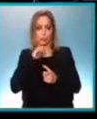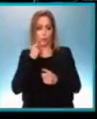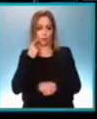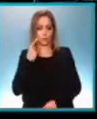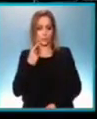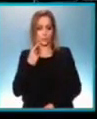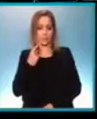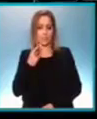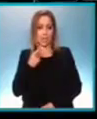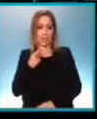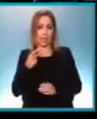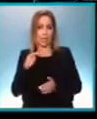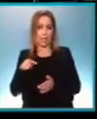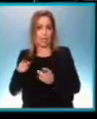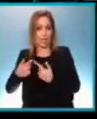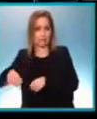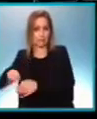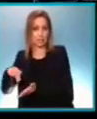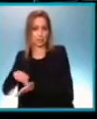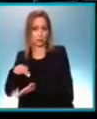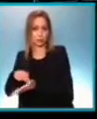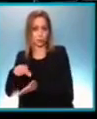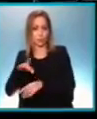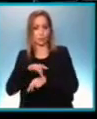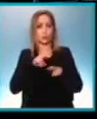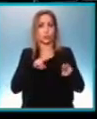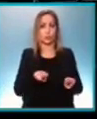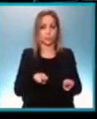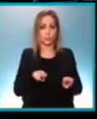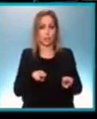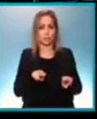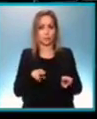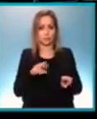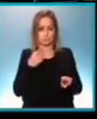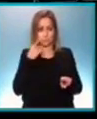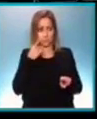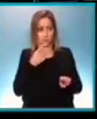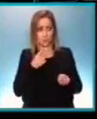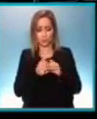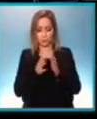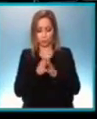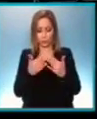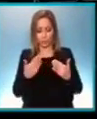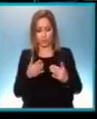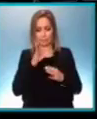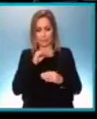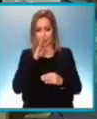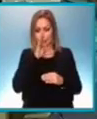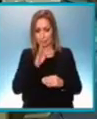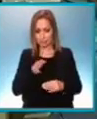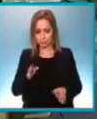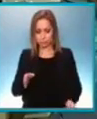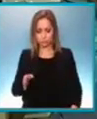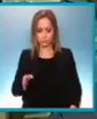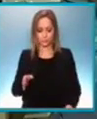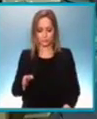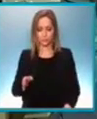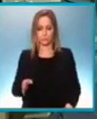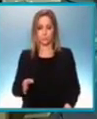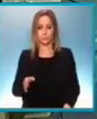de um hospital. E se nós formos a um hospital, vemos de tudo. Aqui de uma forma muito mais ensaiada, obviamente. É caricato, obviamente,